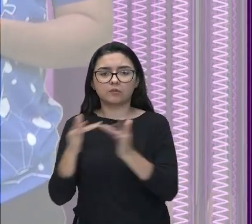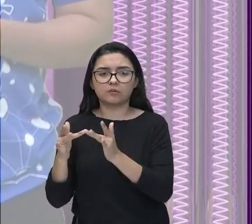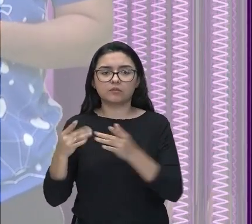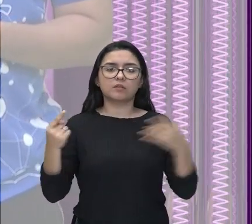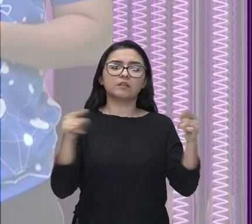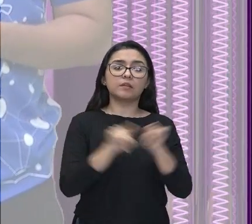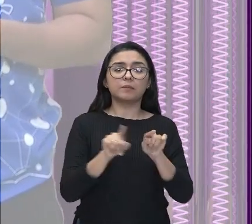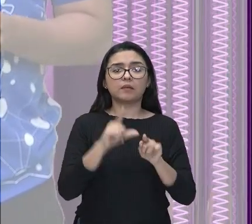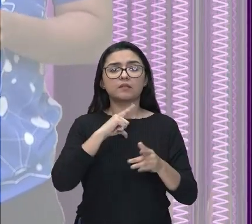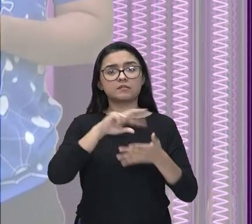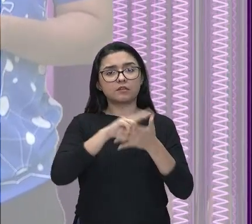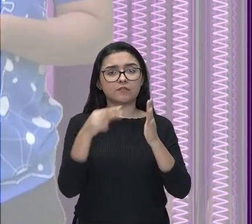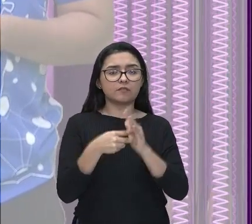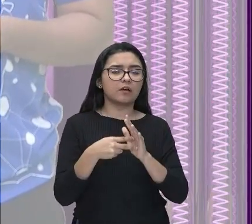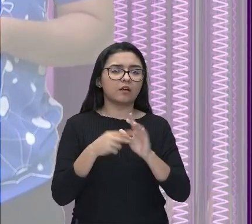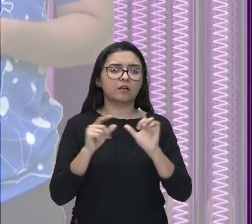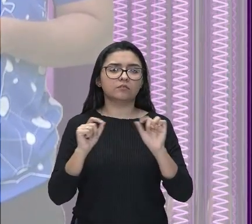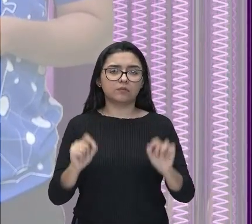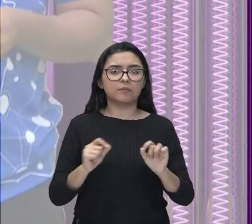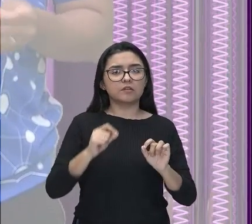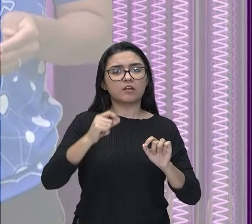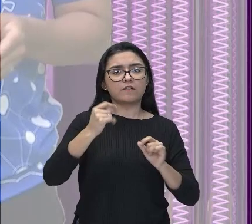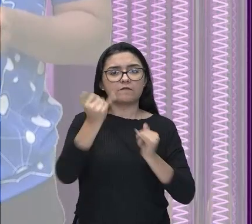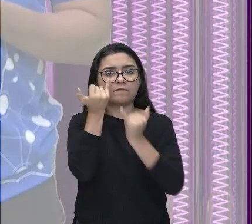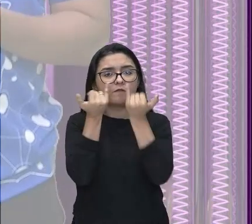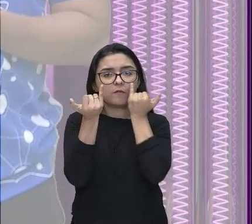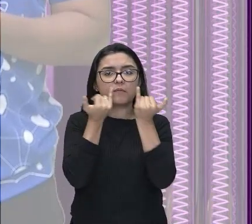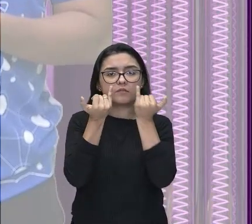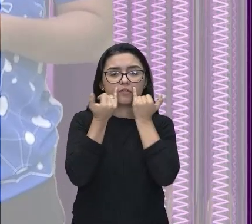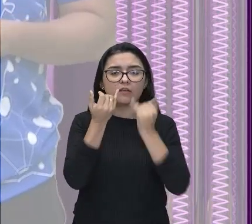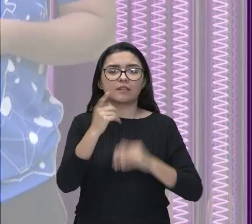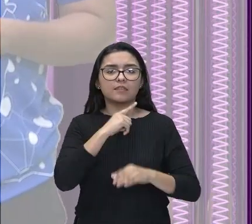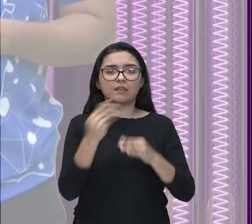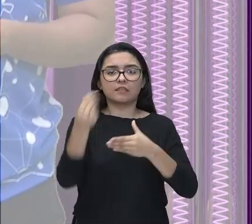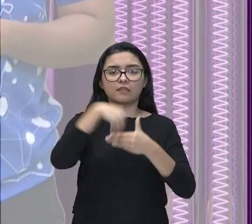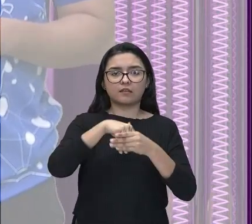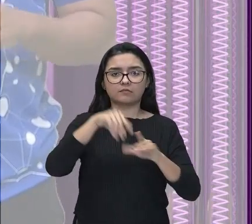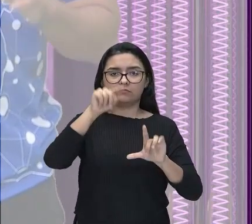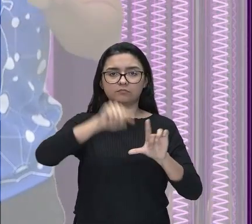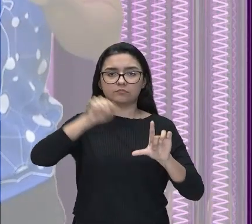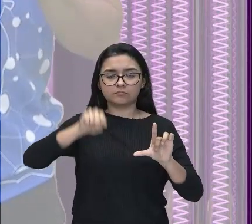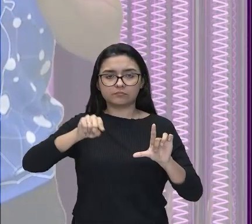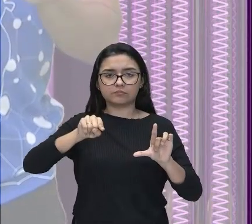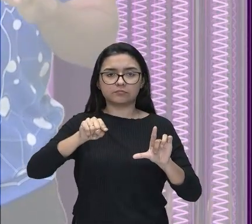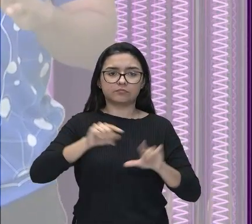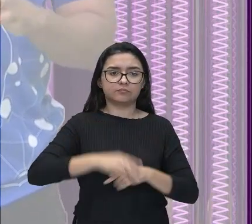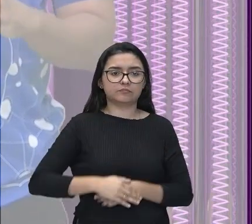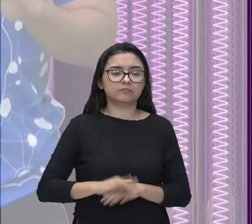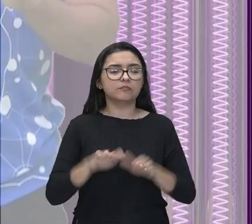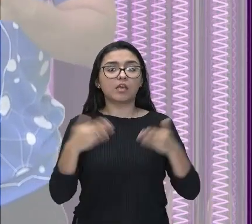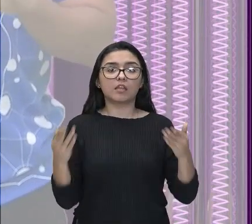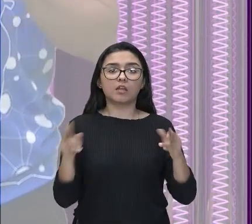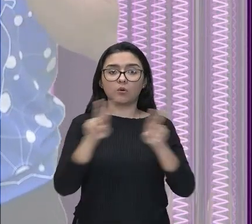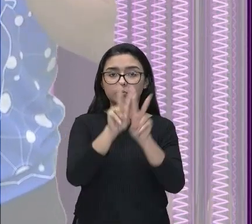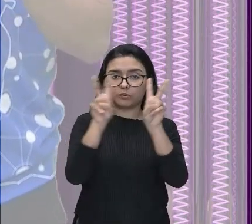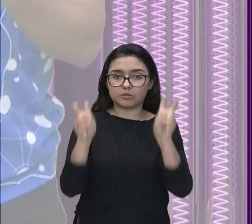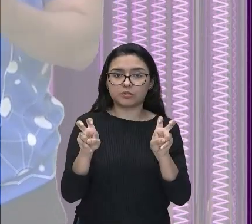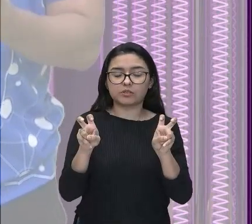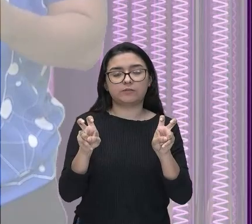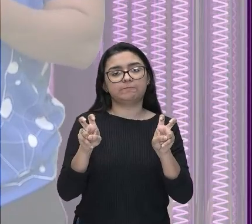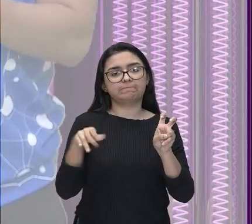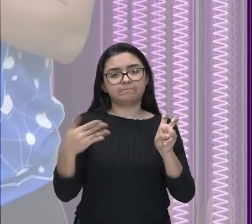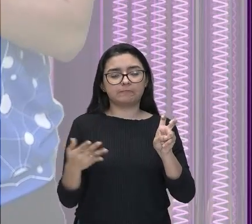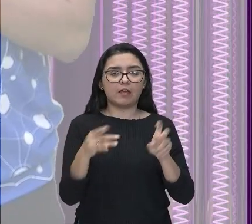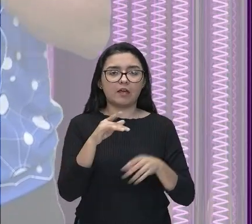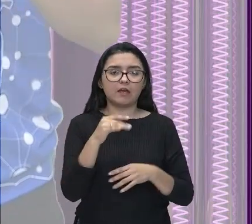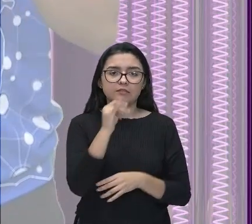dar significados aos dados que são presentes na sequência. Então, o título, ele